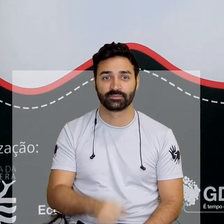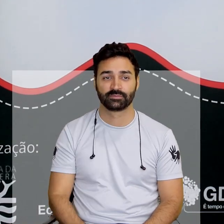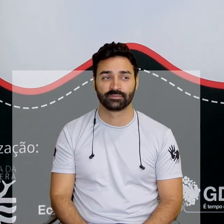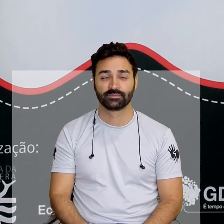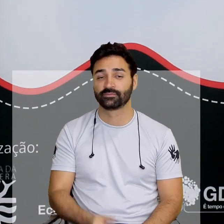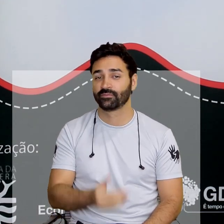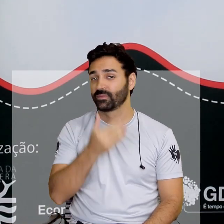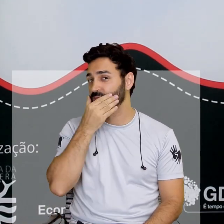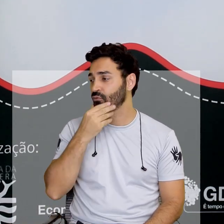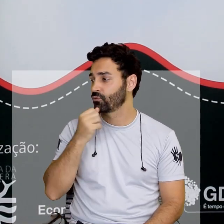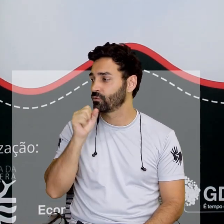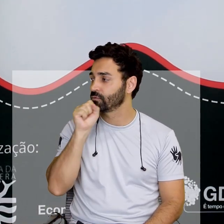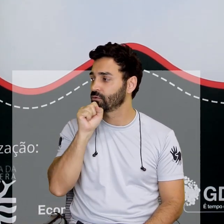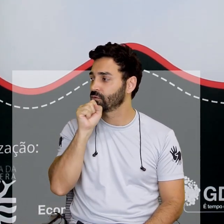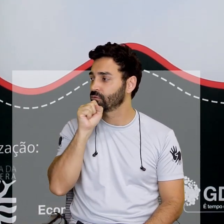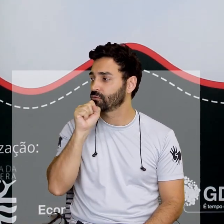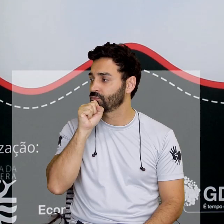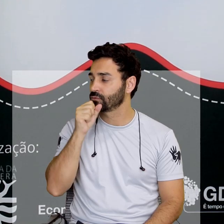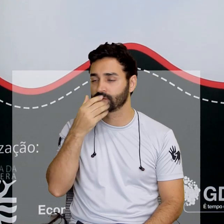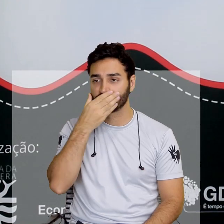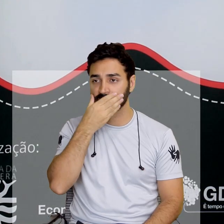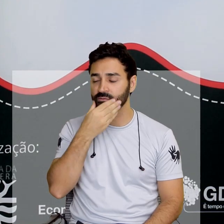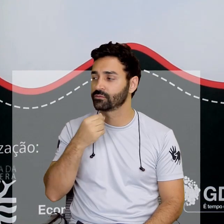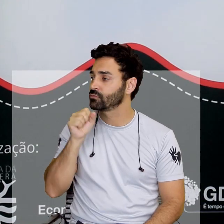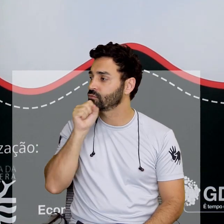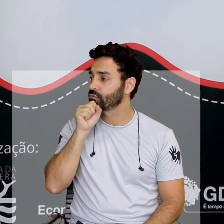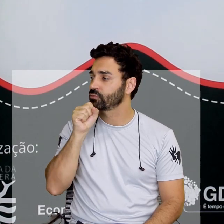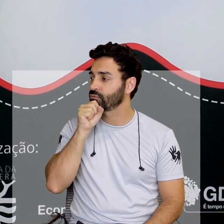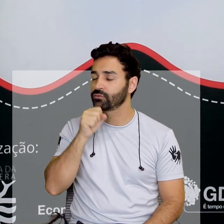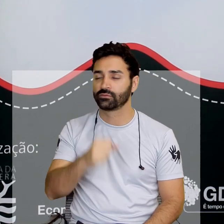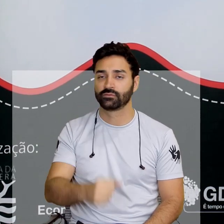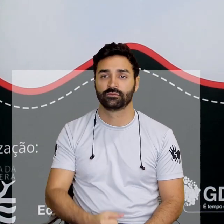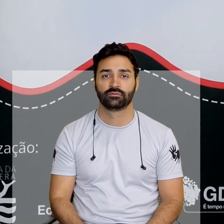Batendo aqui no queixo. Vovô.